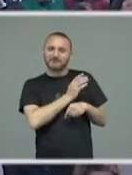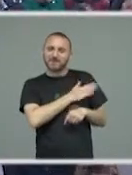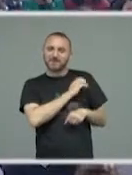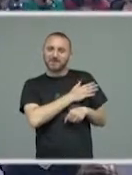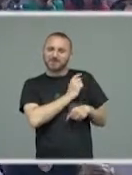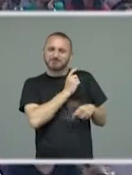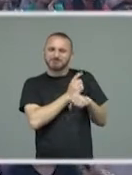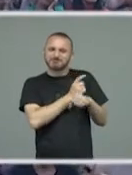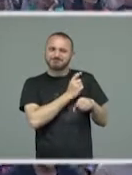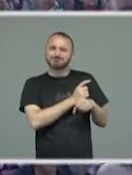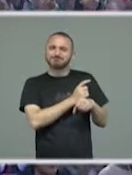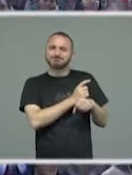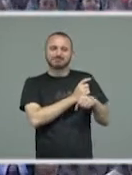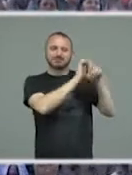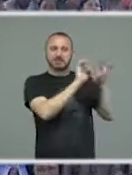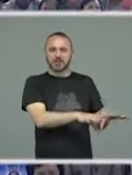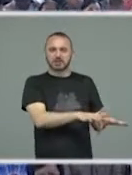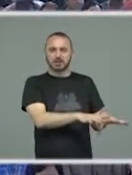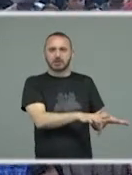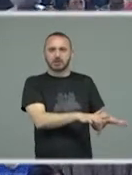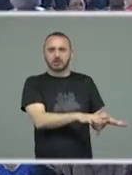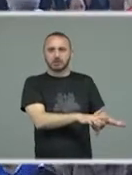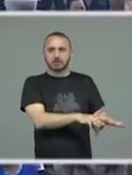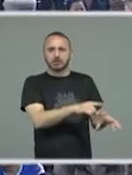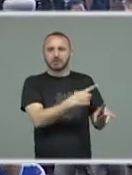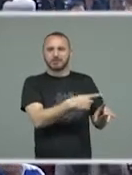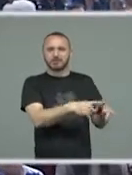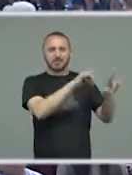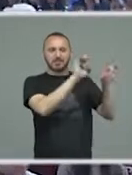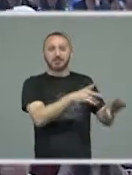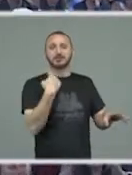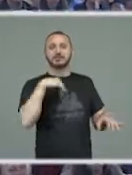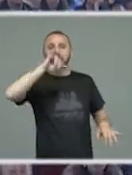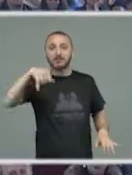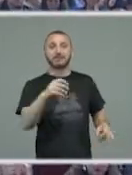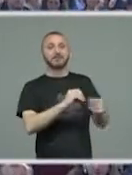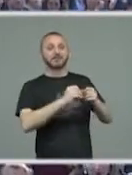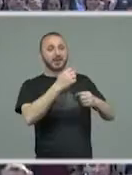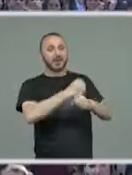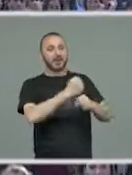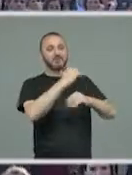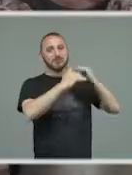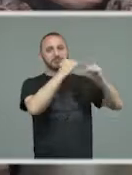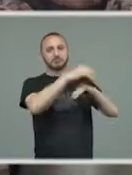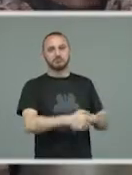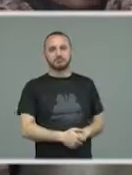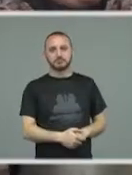igreja se consolide segundo a vontade de Jesus. Eu já não tenho, não dou mais conta, não.